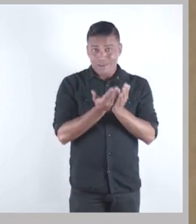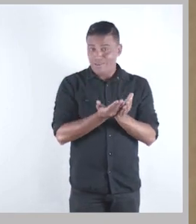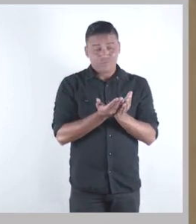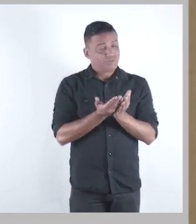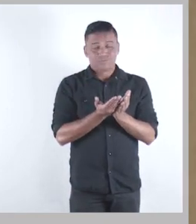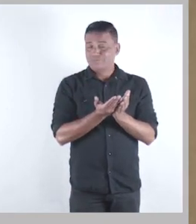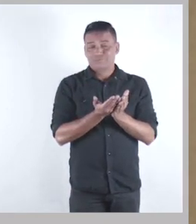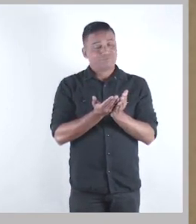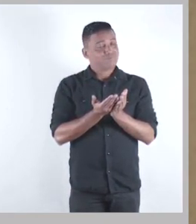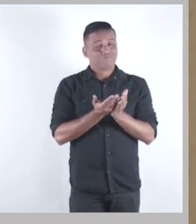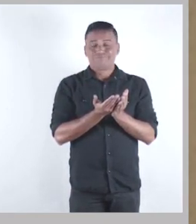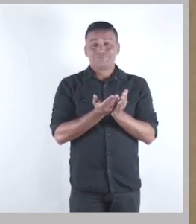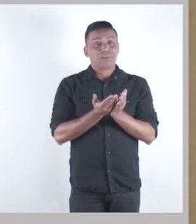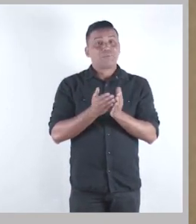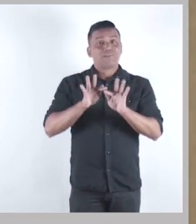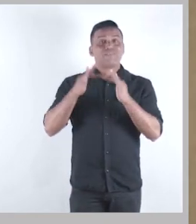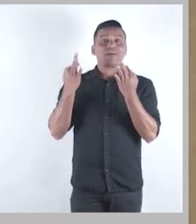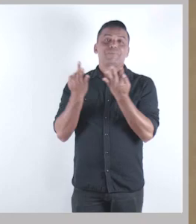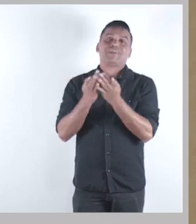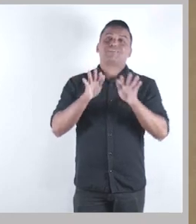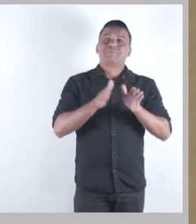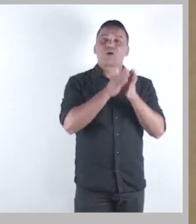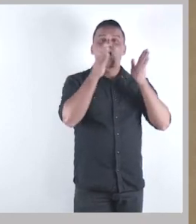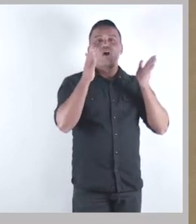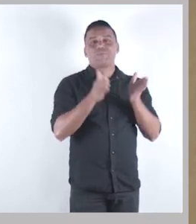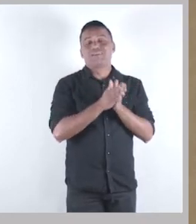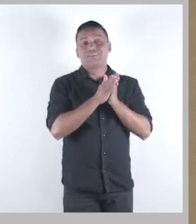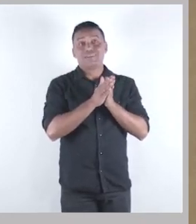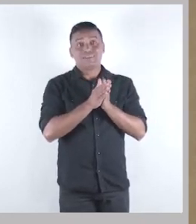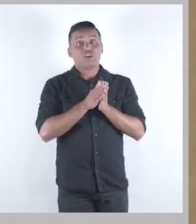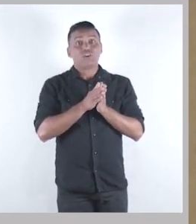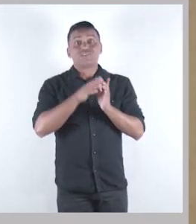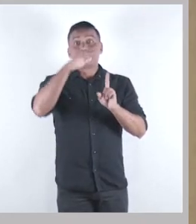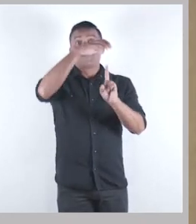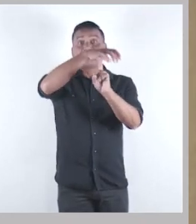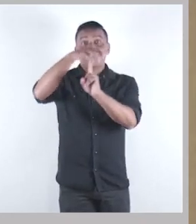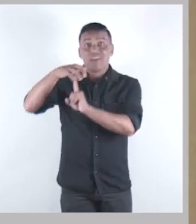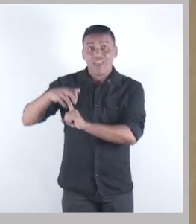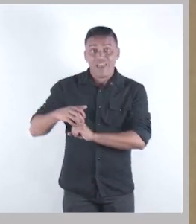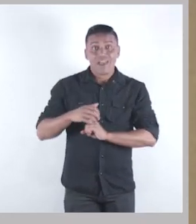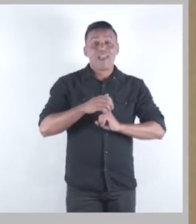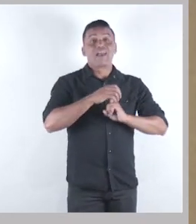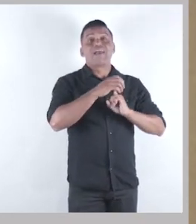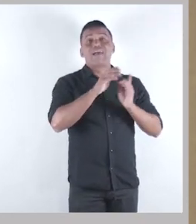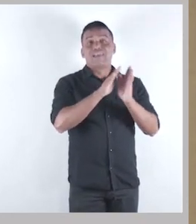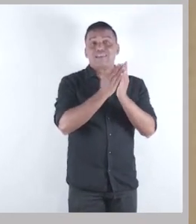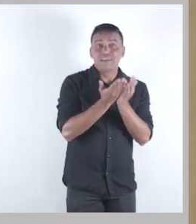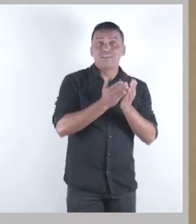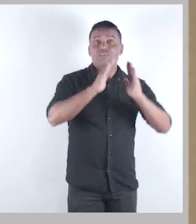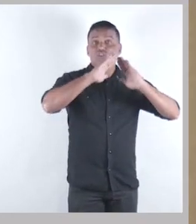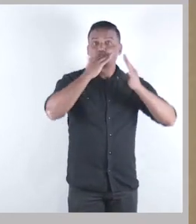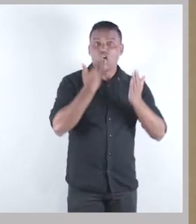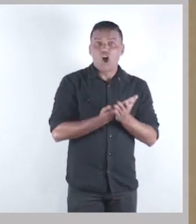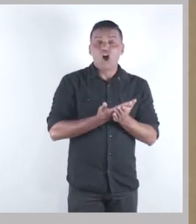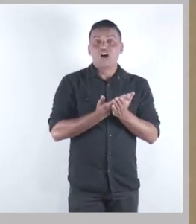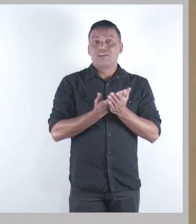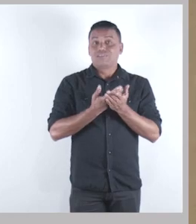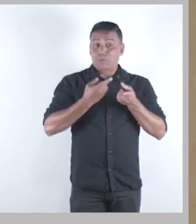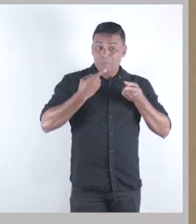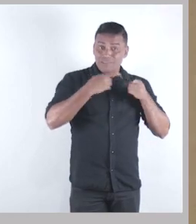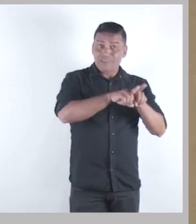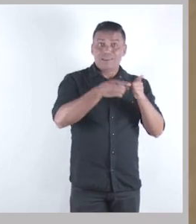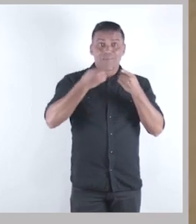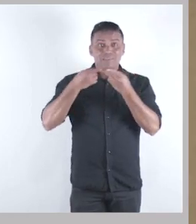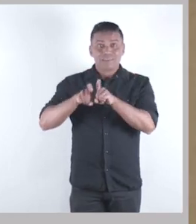comprar. Foi por isso que nós introduzimos a Feira do Livro Escolar, em parceria com aquelas editoras que produzem o